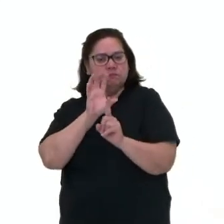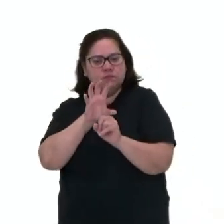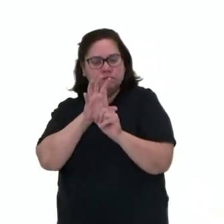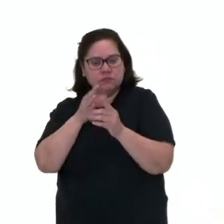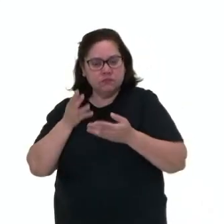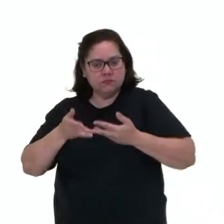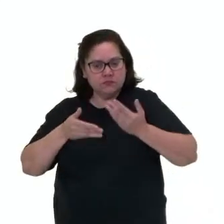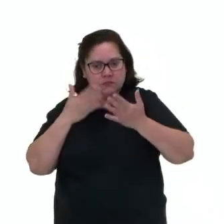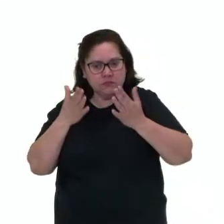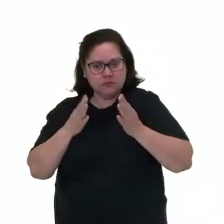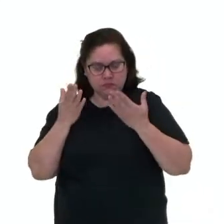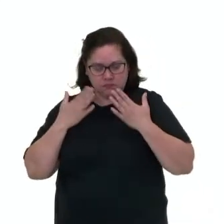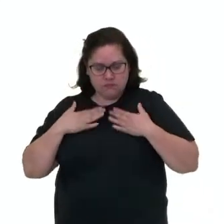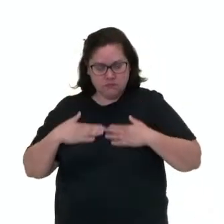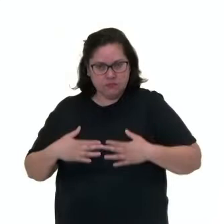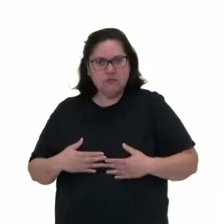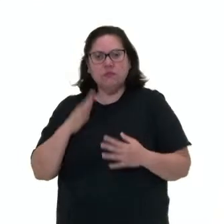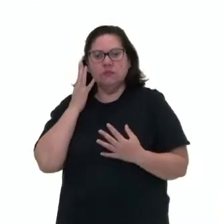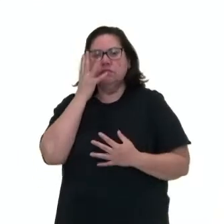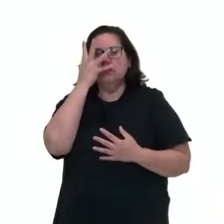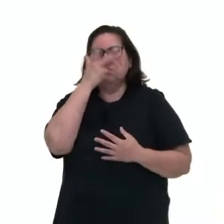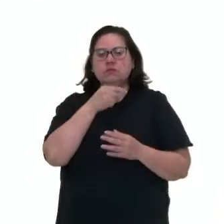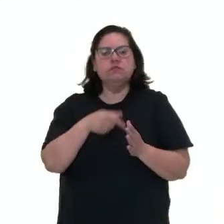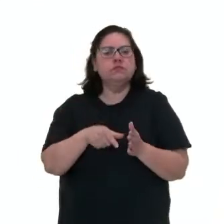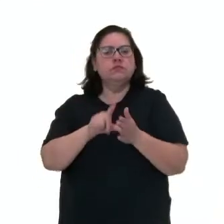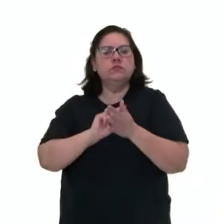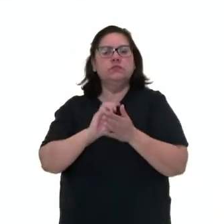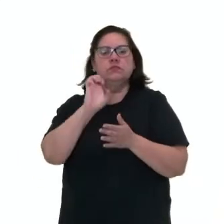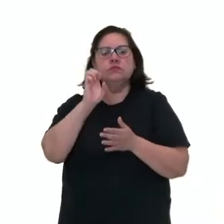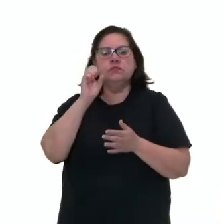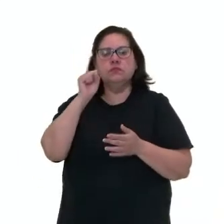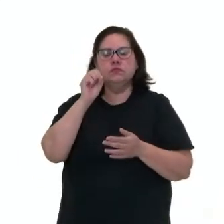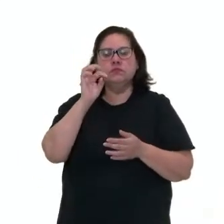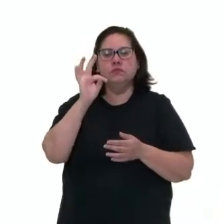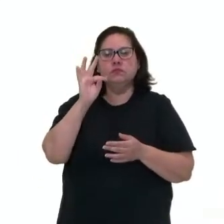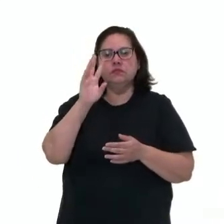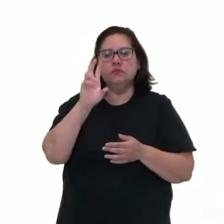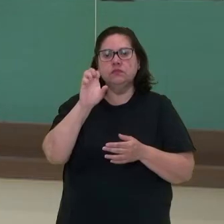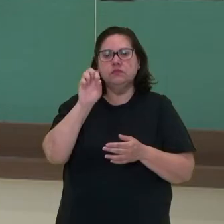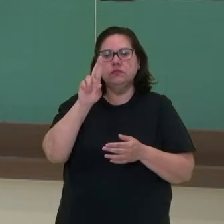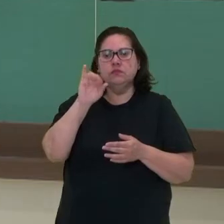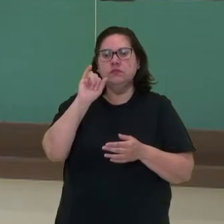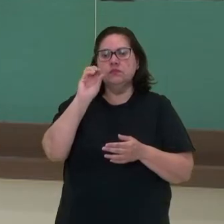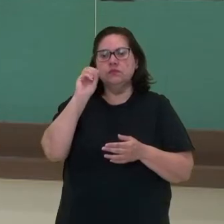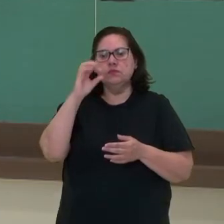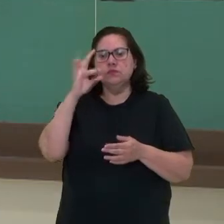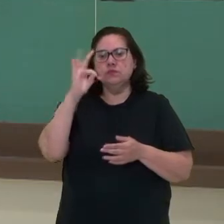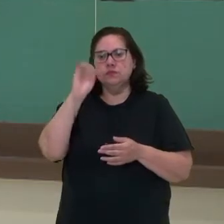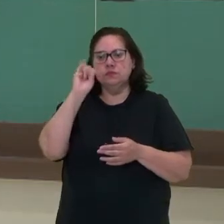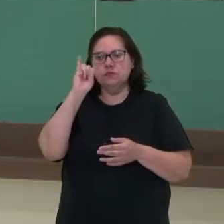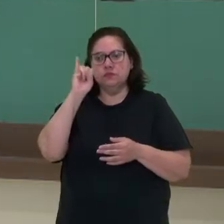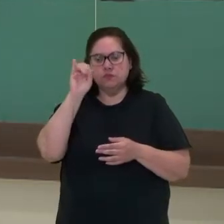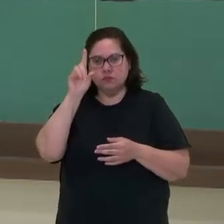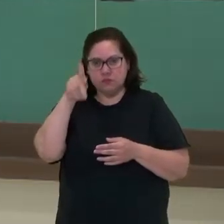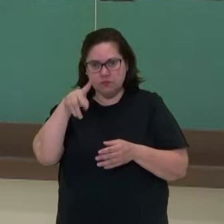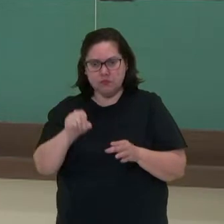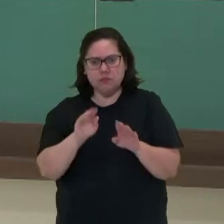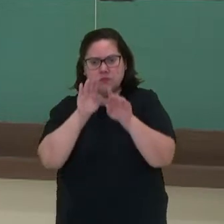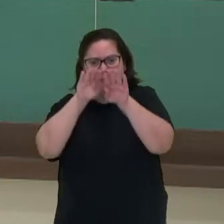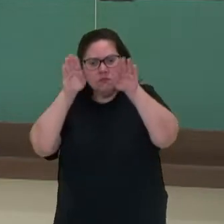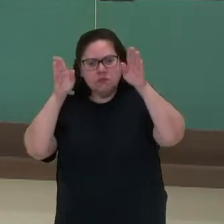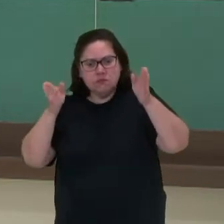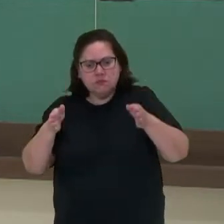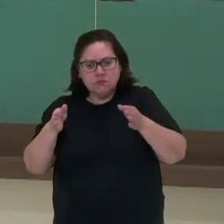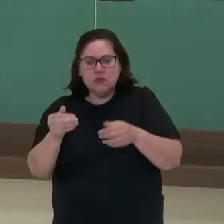difusão desses padrões pré-estabelecidos. Então, estereótipo significa o quê? Que a mídia ela vai trazer aquilo como padrão. Isso pode ser muitas vezes de uma